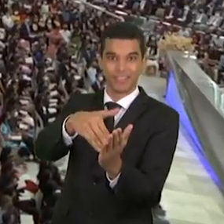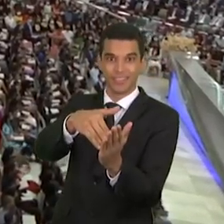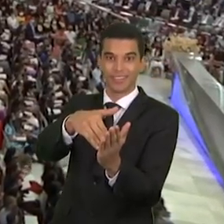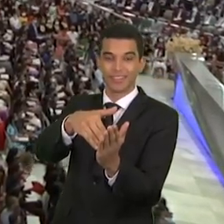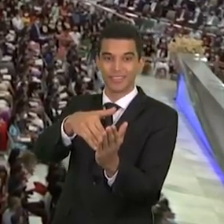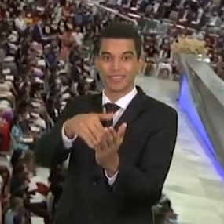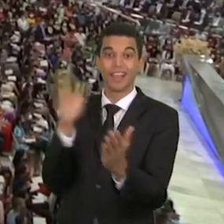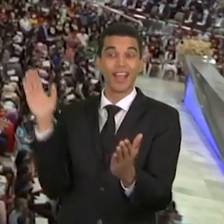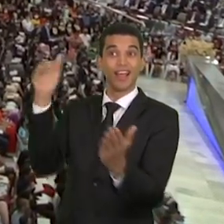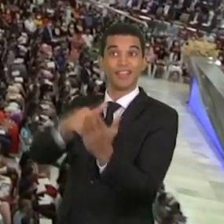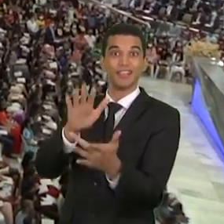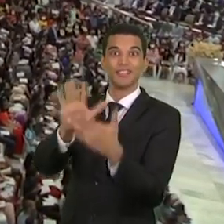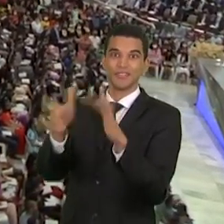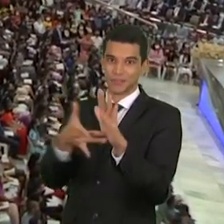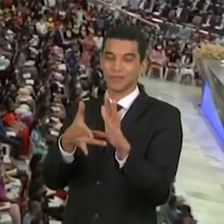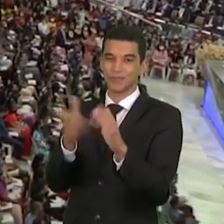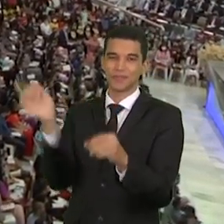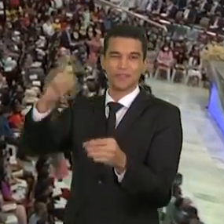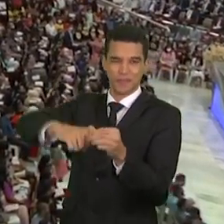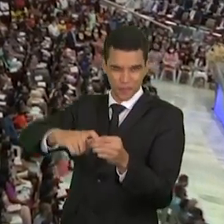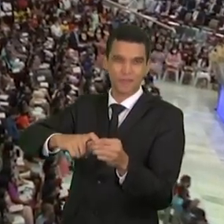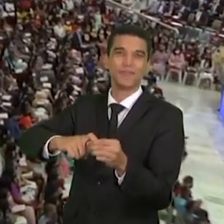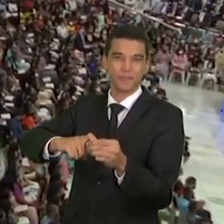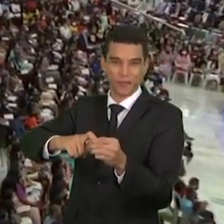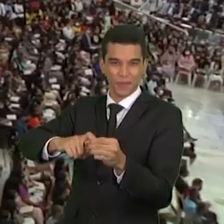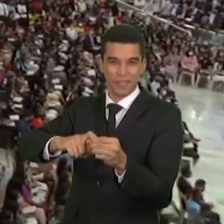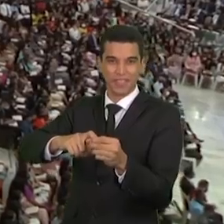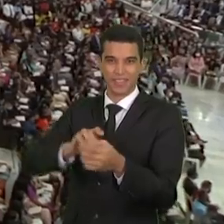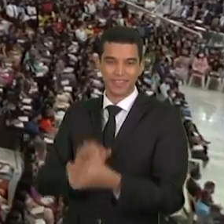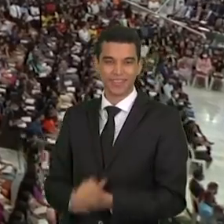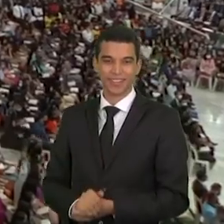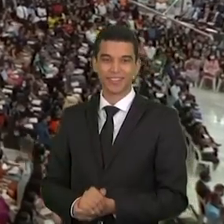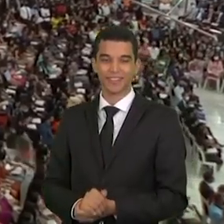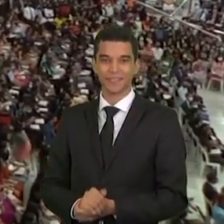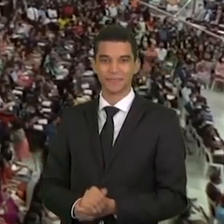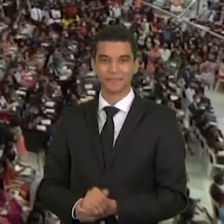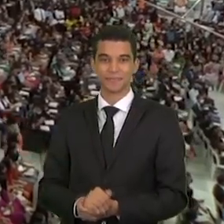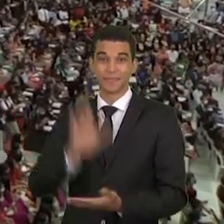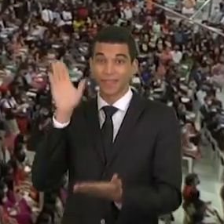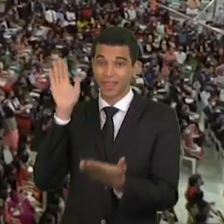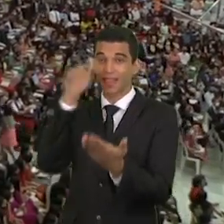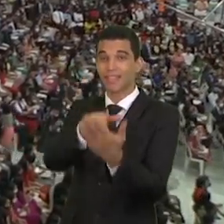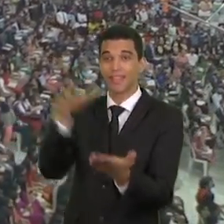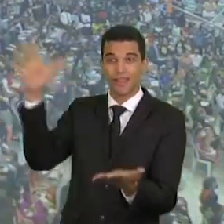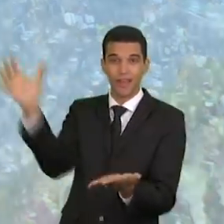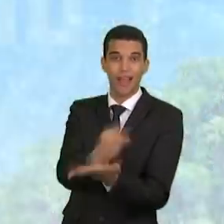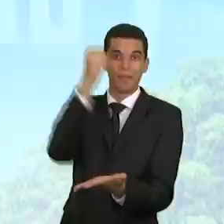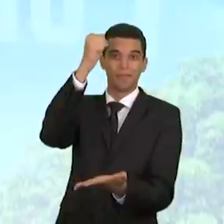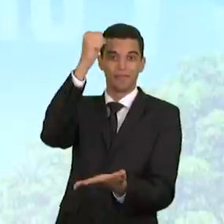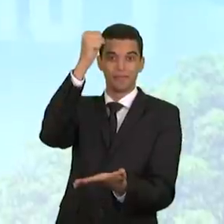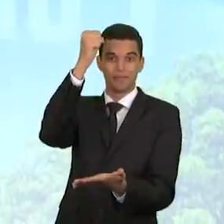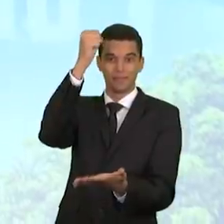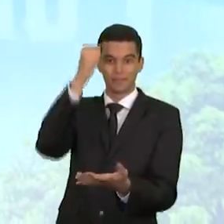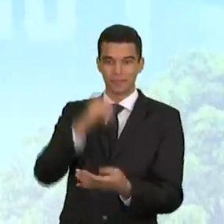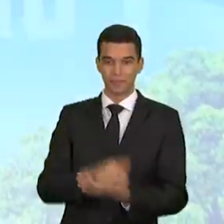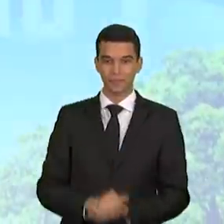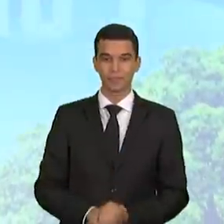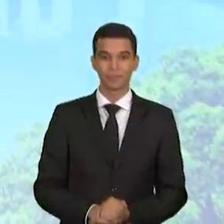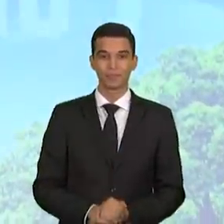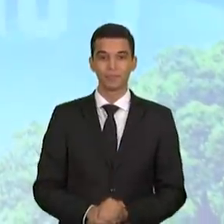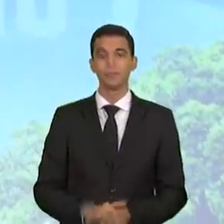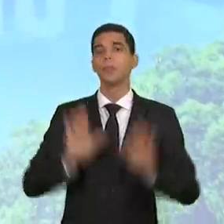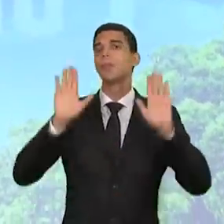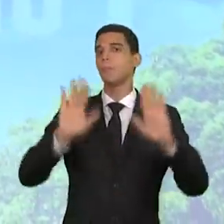até o dia de Jesus, mas eu vou parafrasear dizendo até ao arrebatamento. Mas eu queria fazer